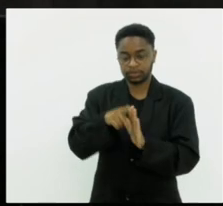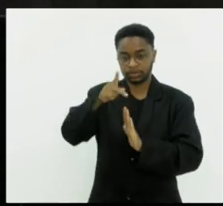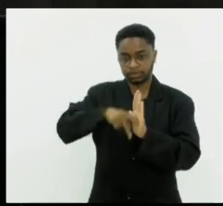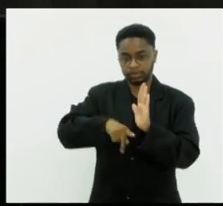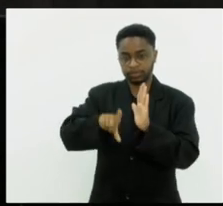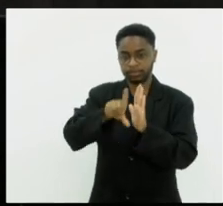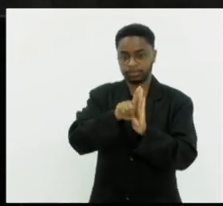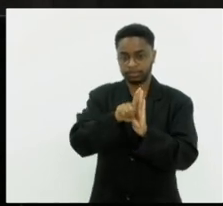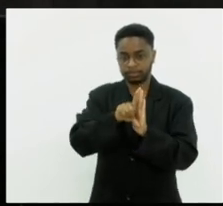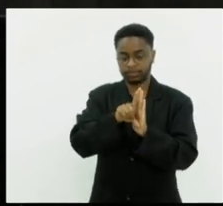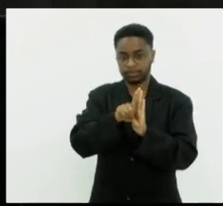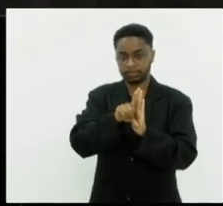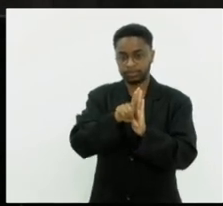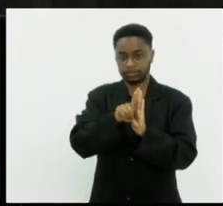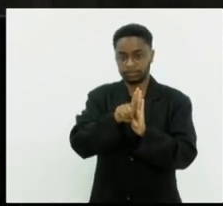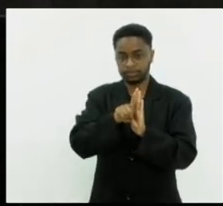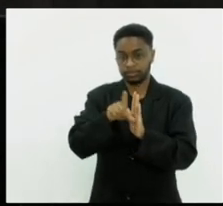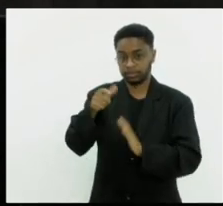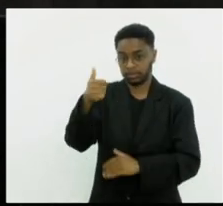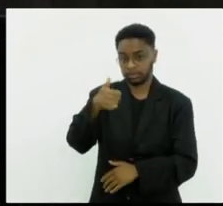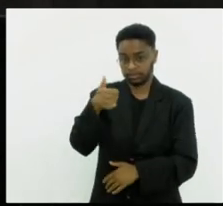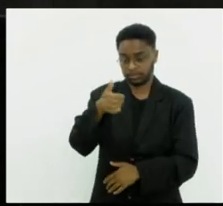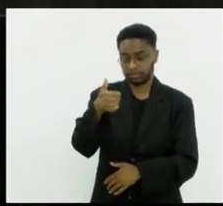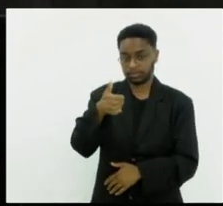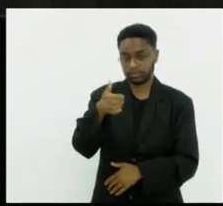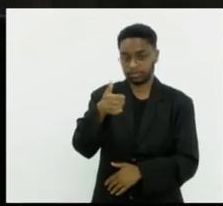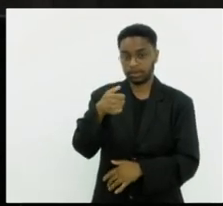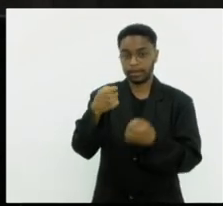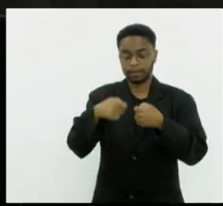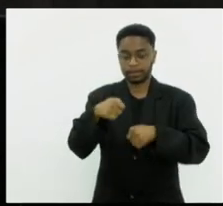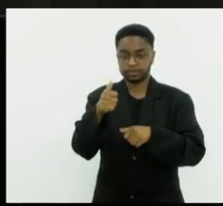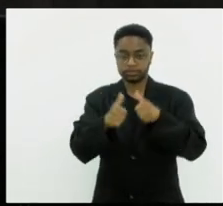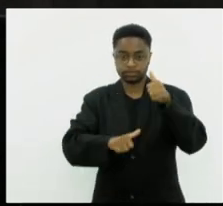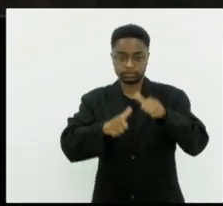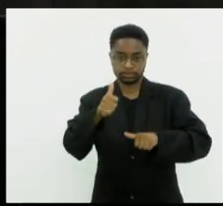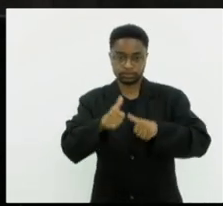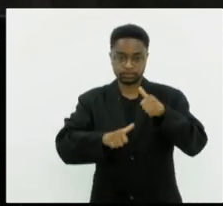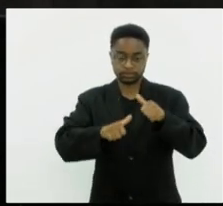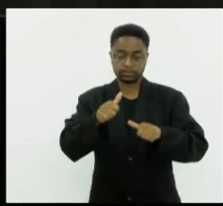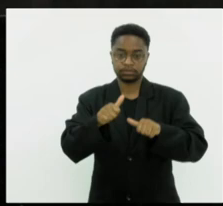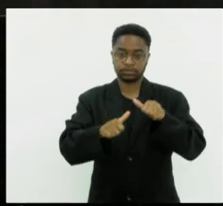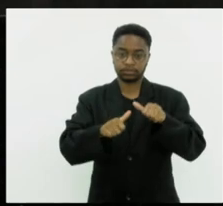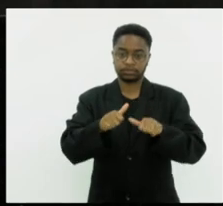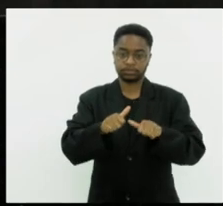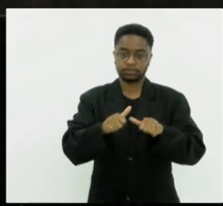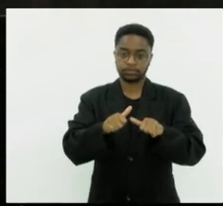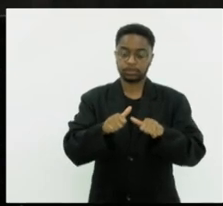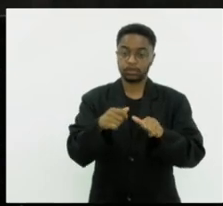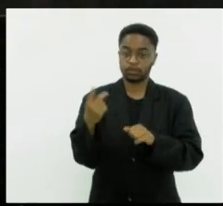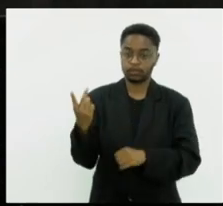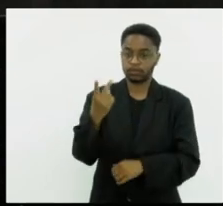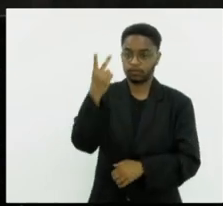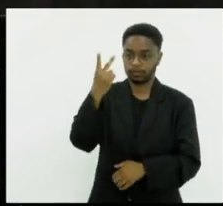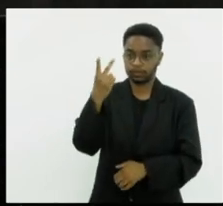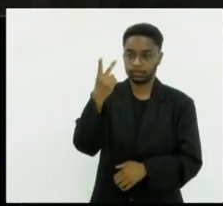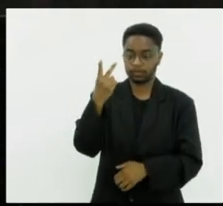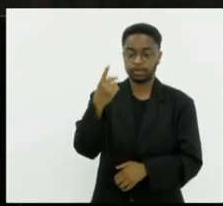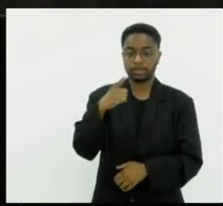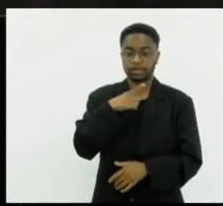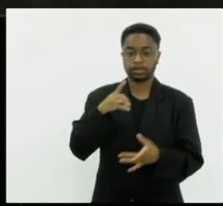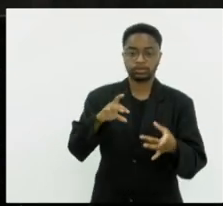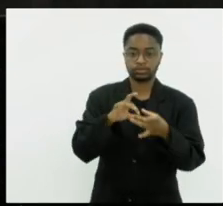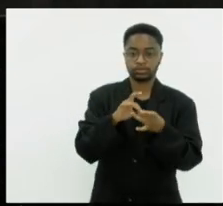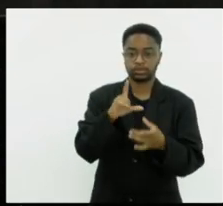de lei em primeira, há de verificar que os valores estavam previstos em